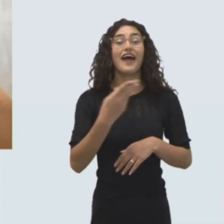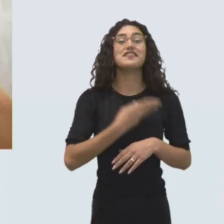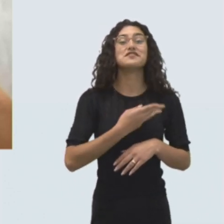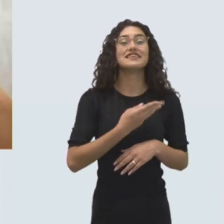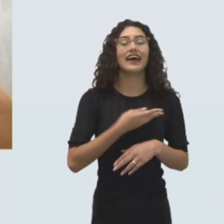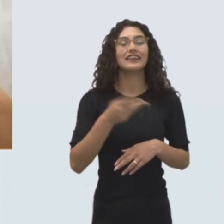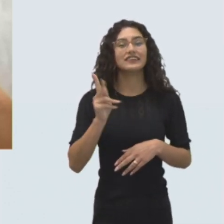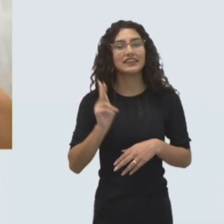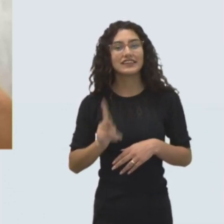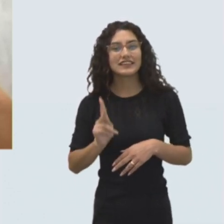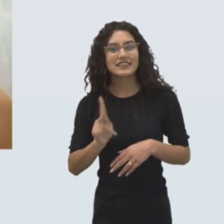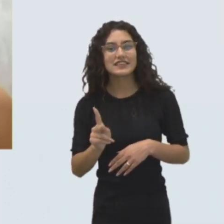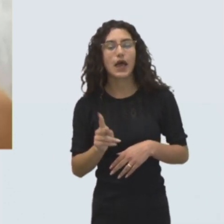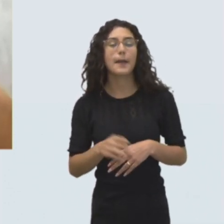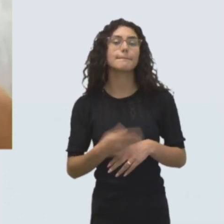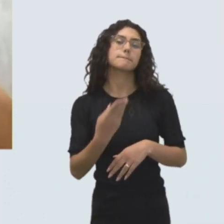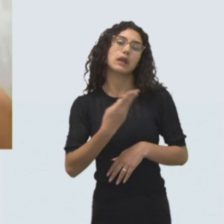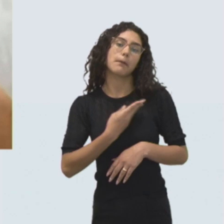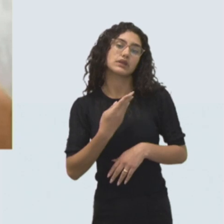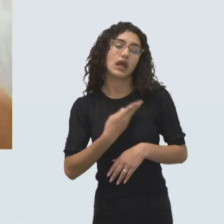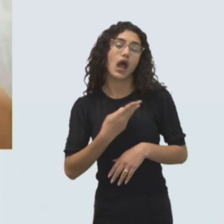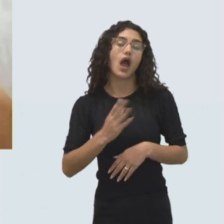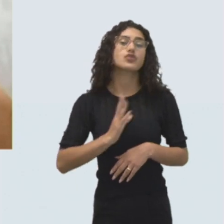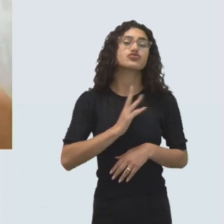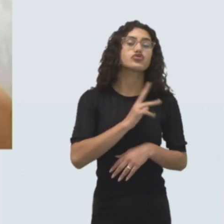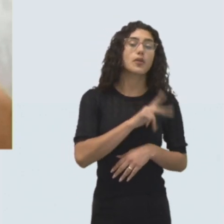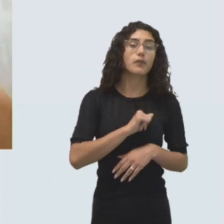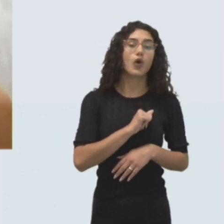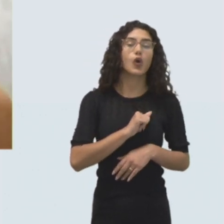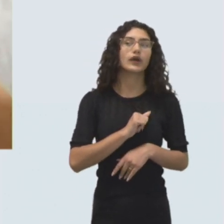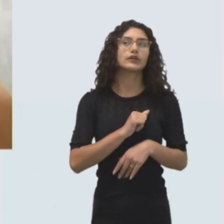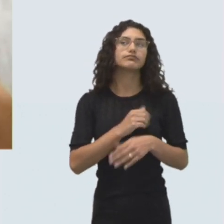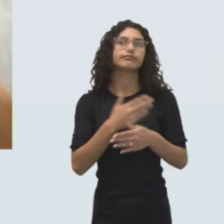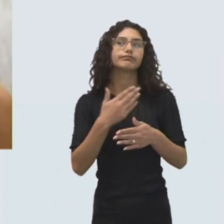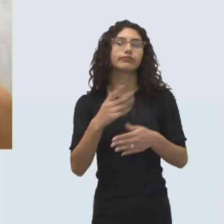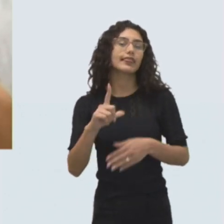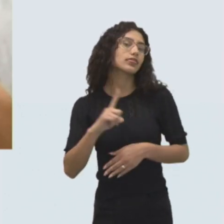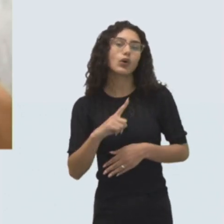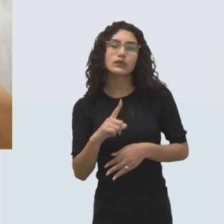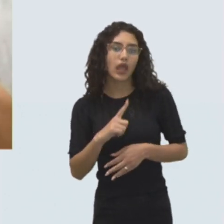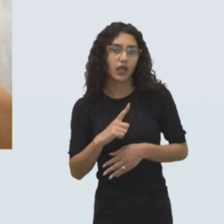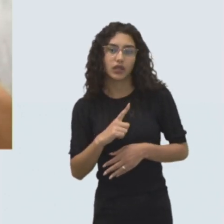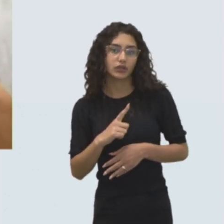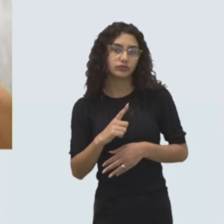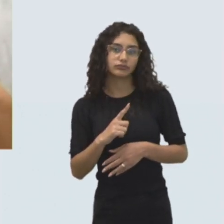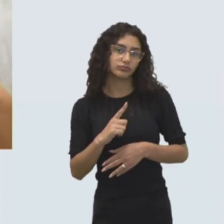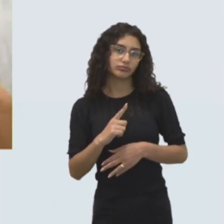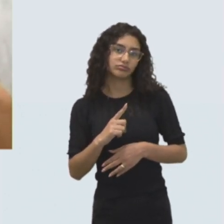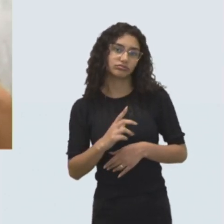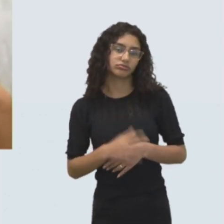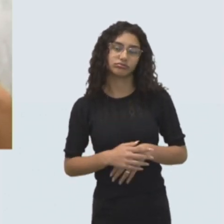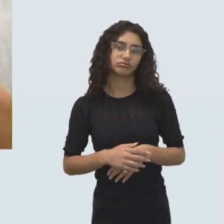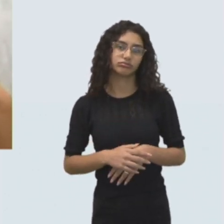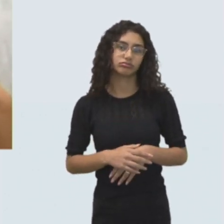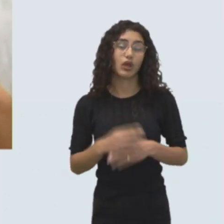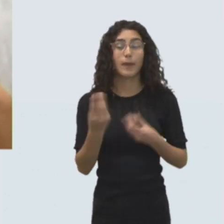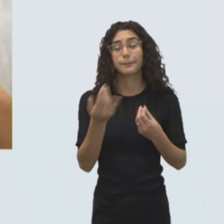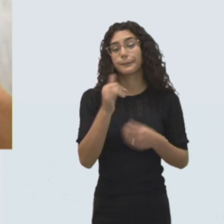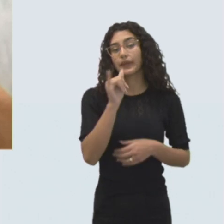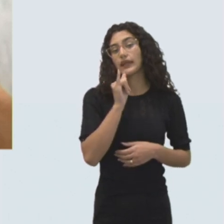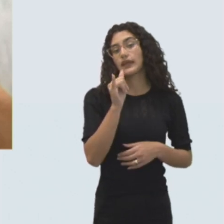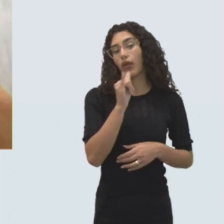sempre a amizade, o amor, aquilo que te falta, aquilo que você não tem. Por